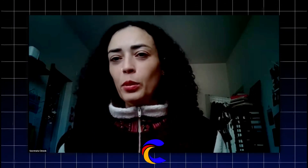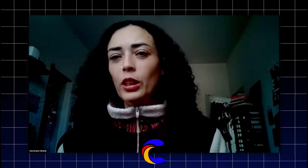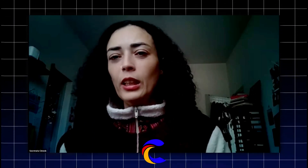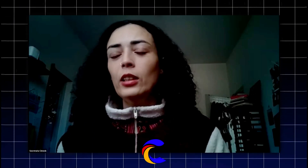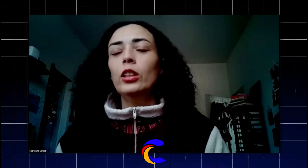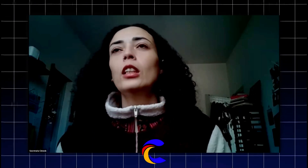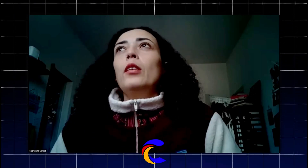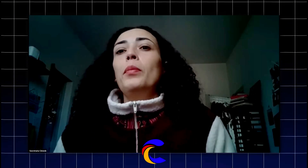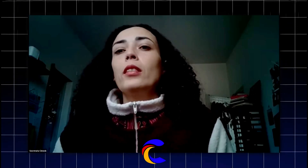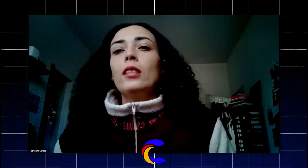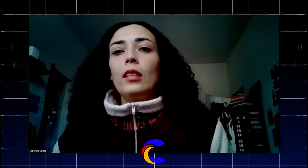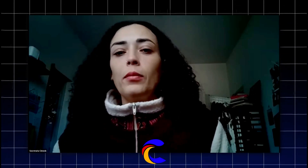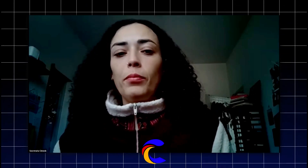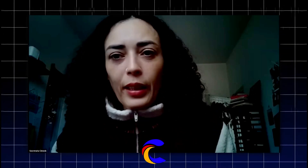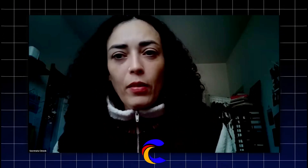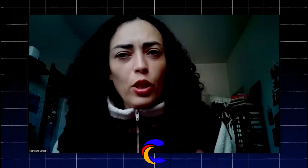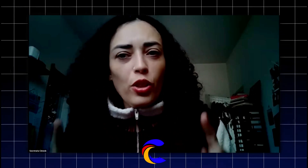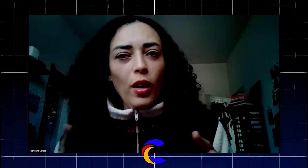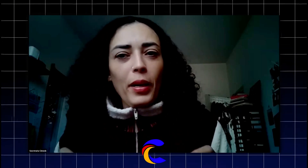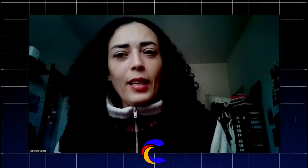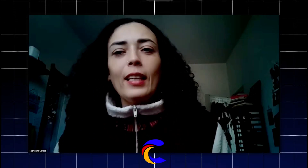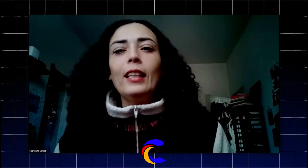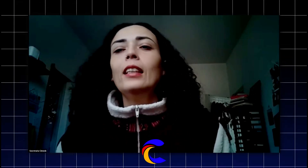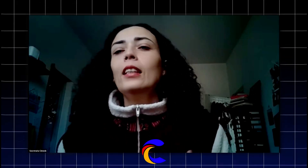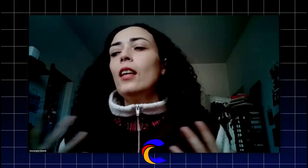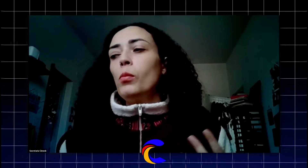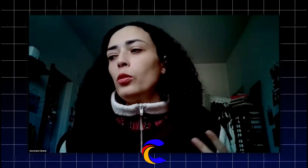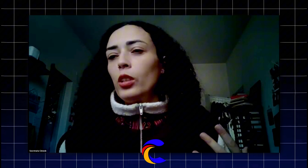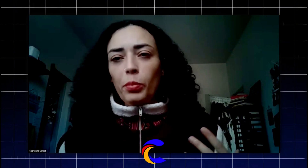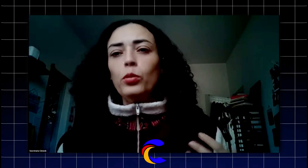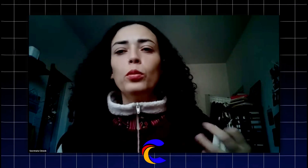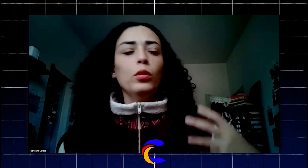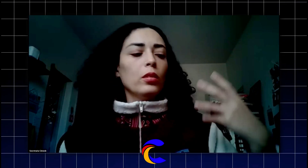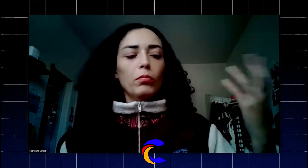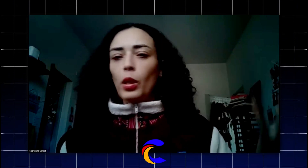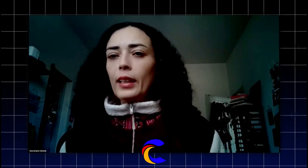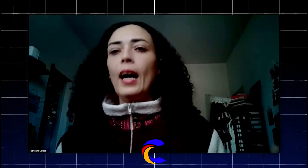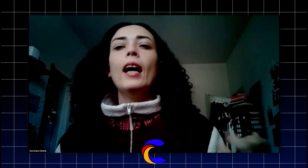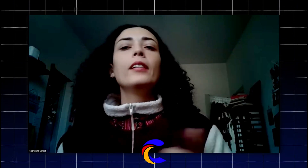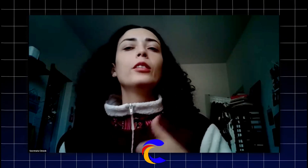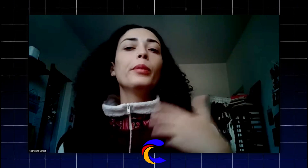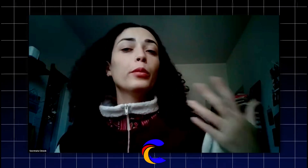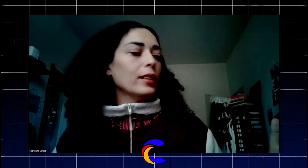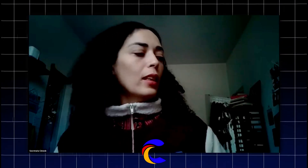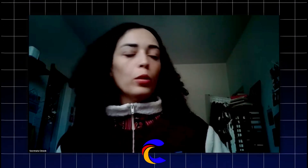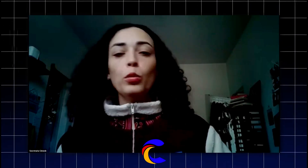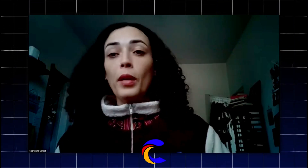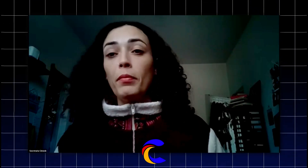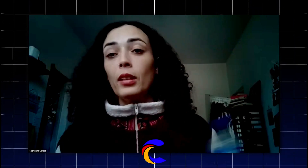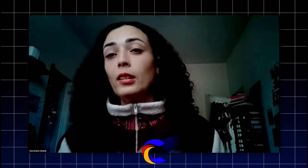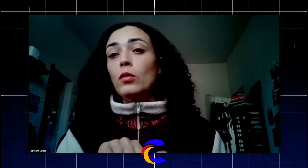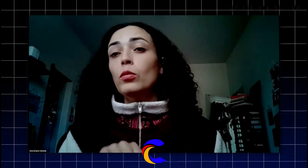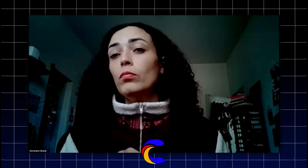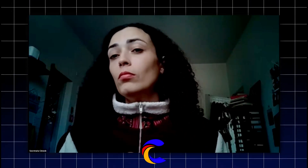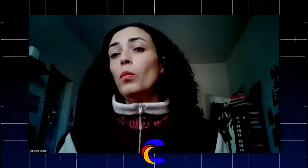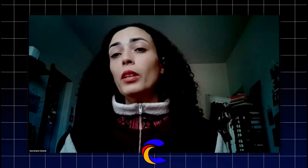tarde, assim por diante. E aí eu penso assim, por que não a gente não aprender aqui e dar um bom dia para o surdo? Boa tarde, perguntar se está tudo